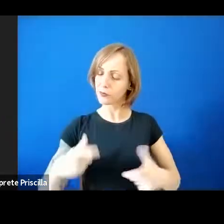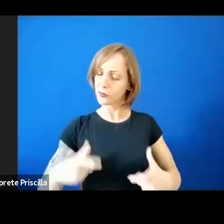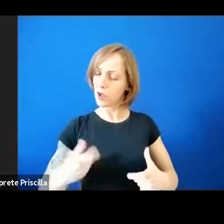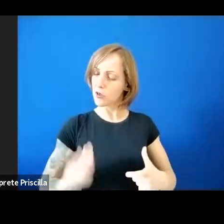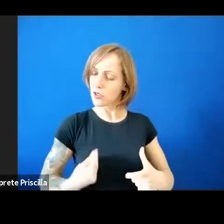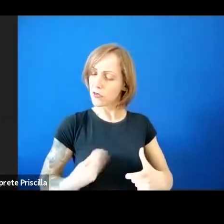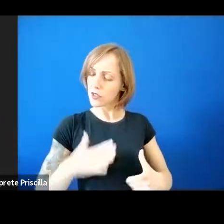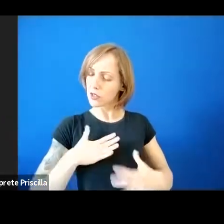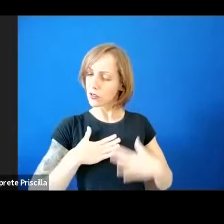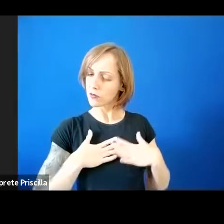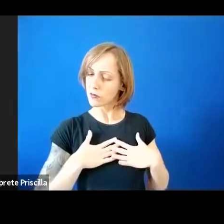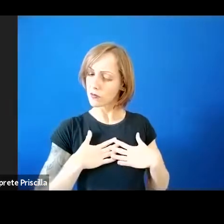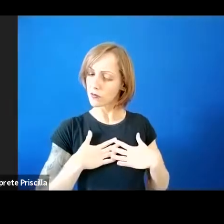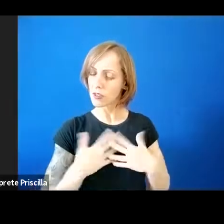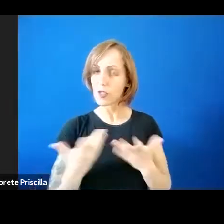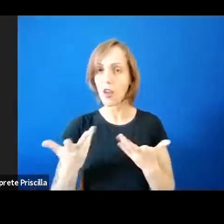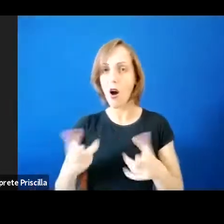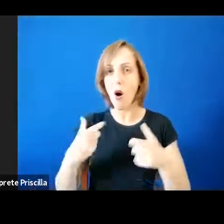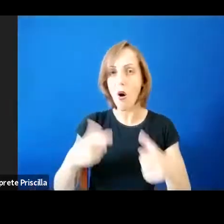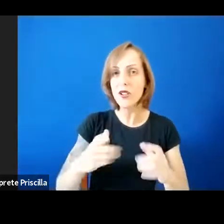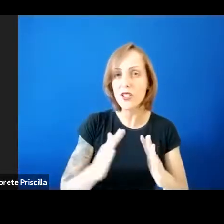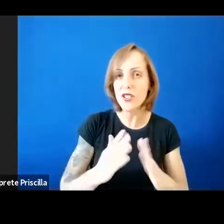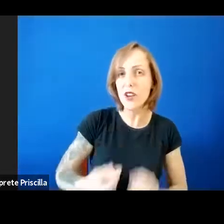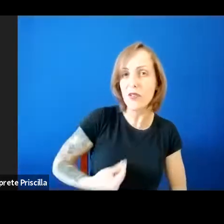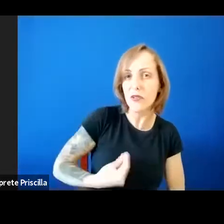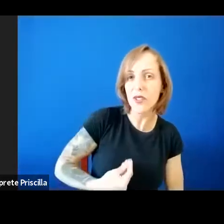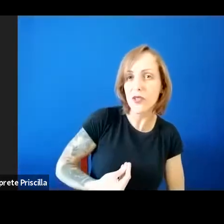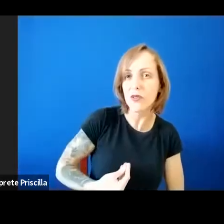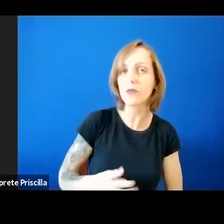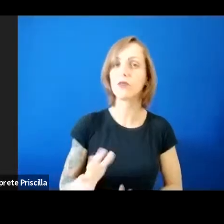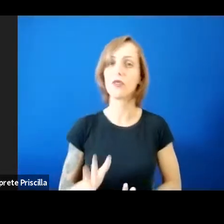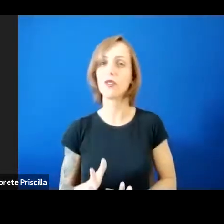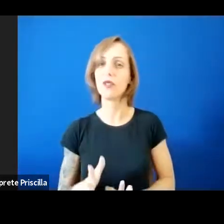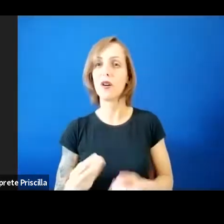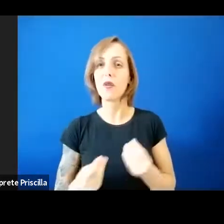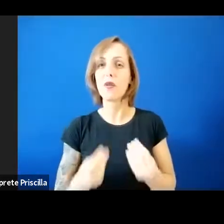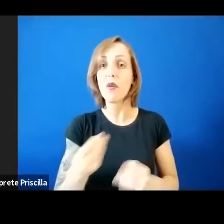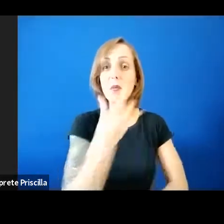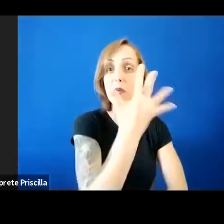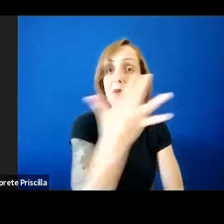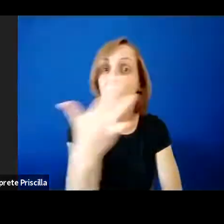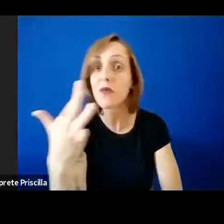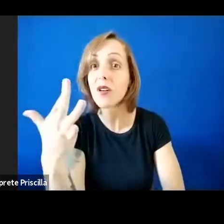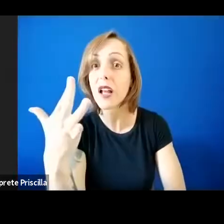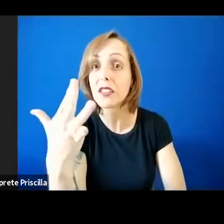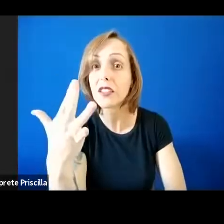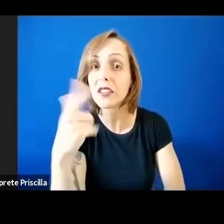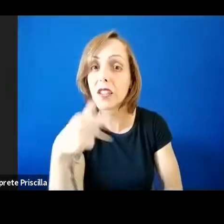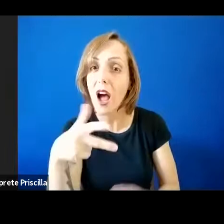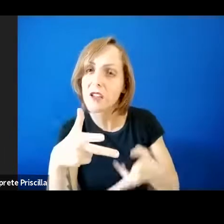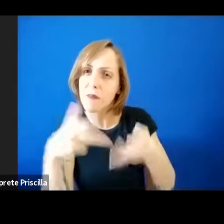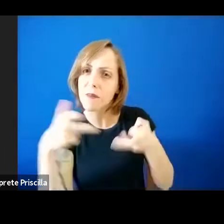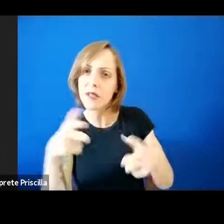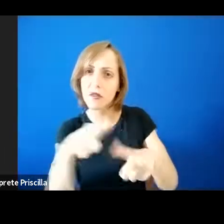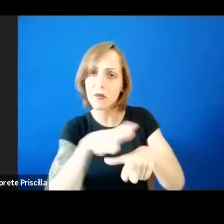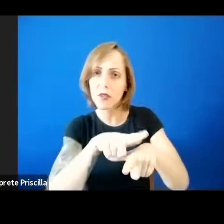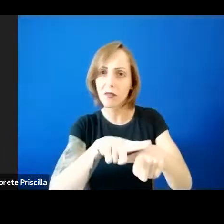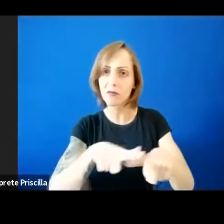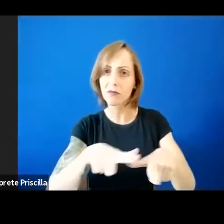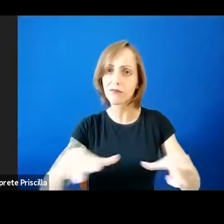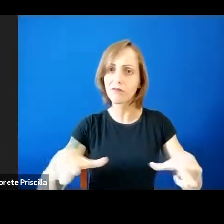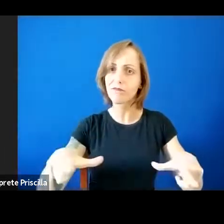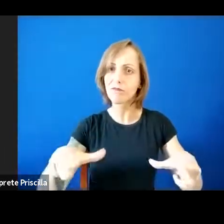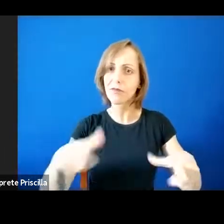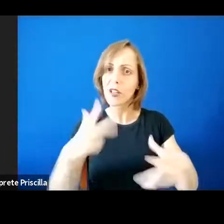vive, sobrevive, que está destruído, né? Totalmente contrário dessa função que nós somos